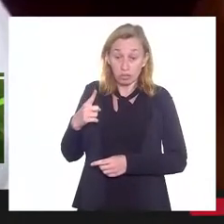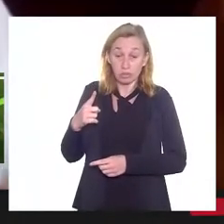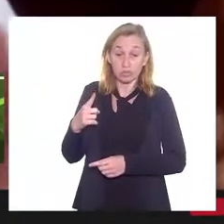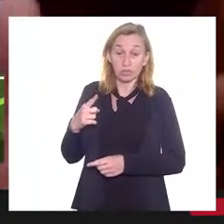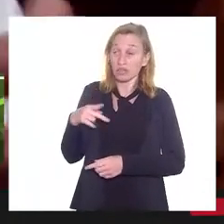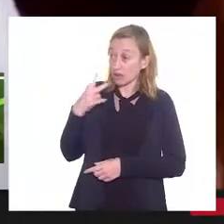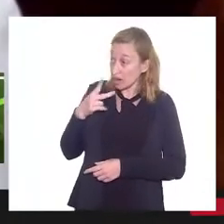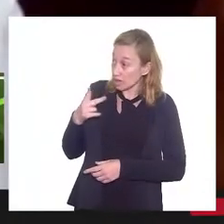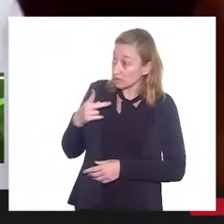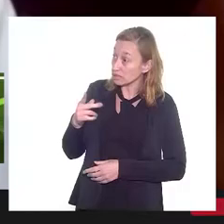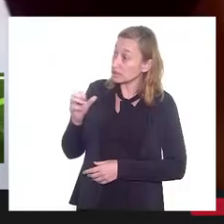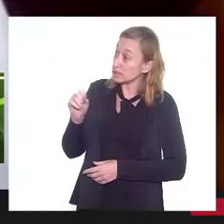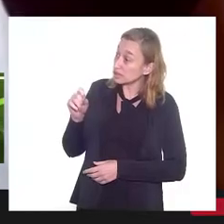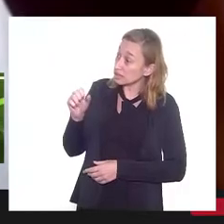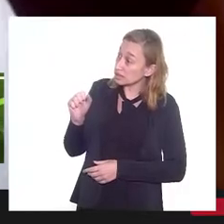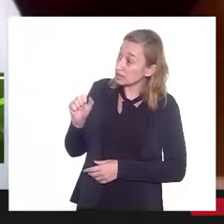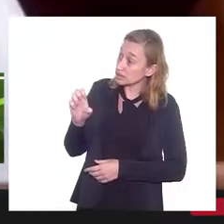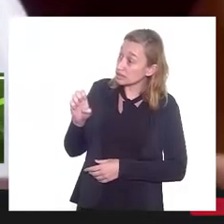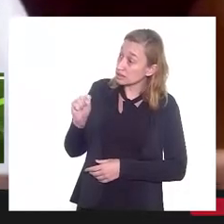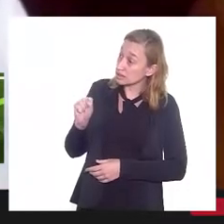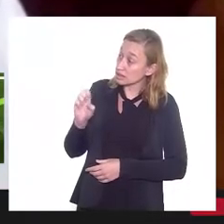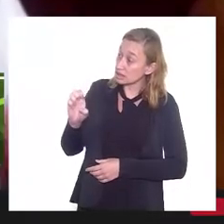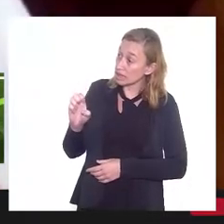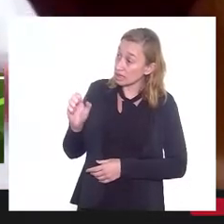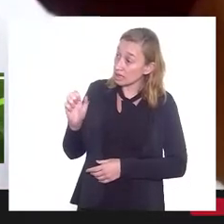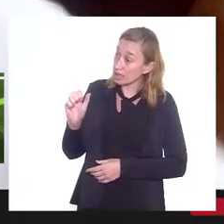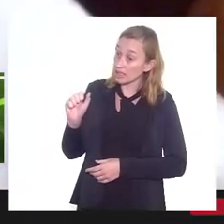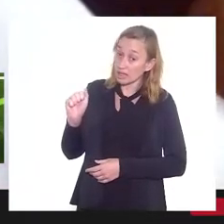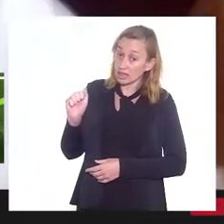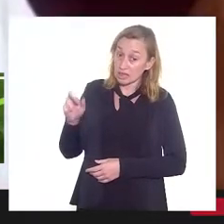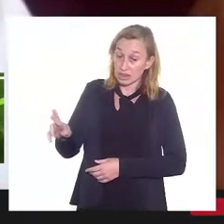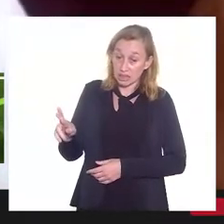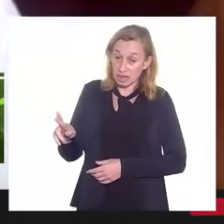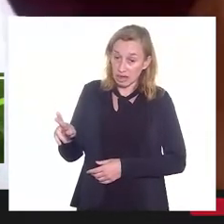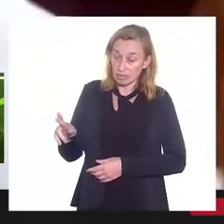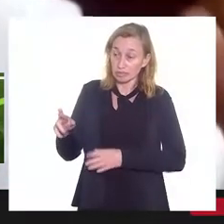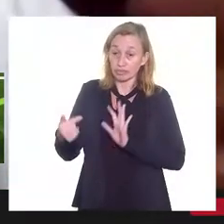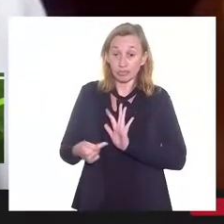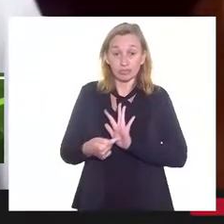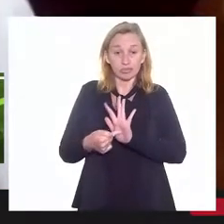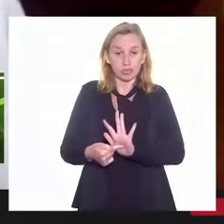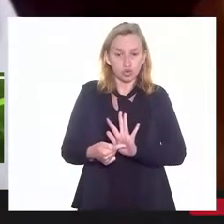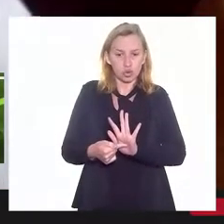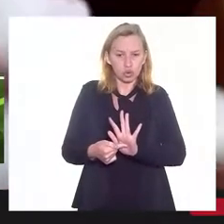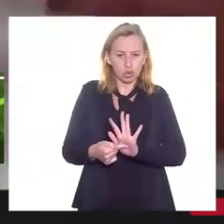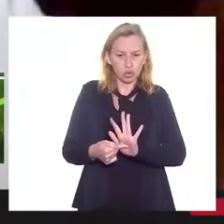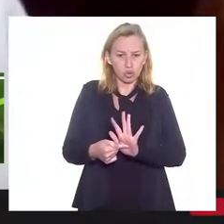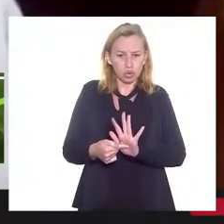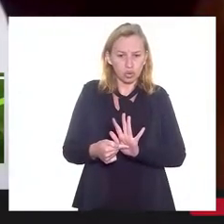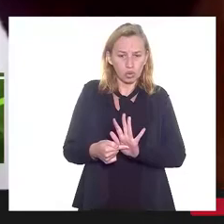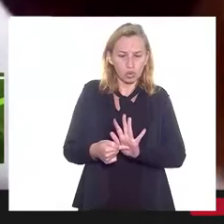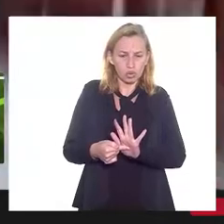disse para ele o César e o que é aliás ele vem me mostrar um clipping de eventos